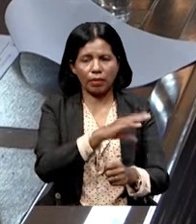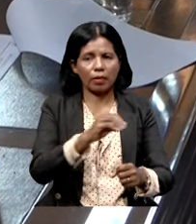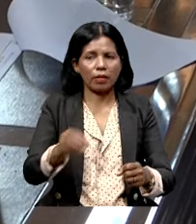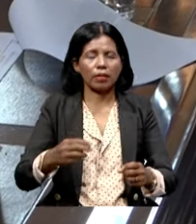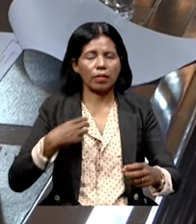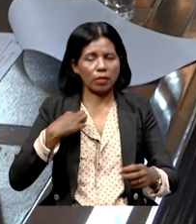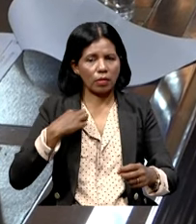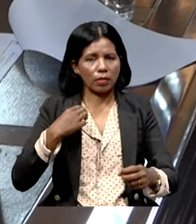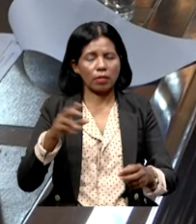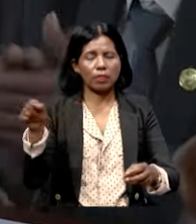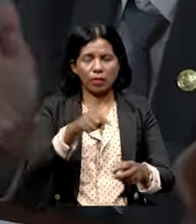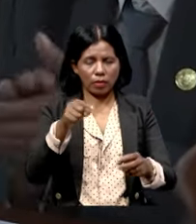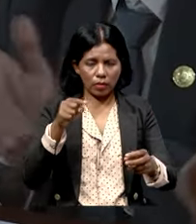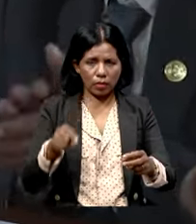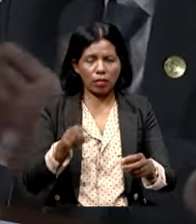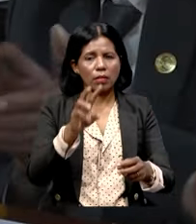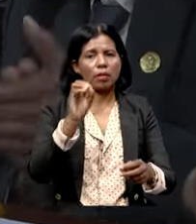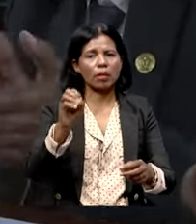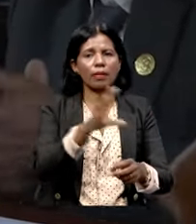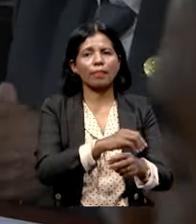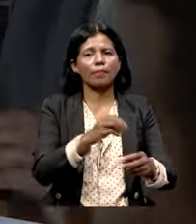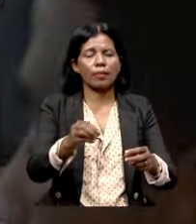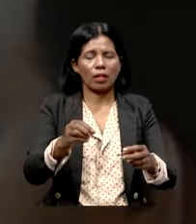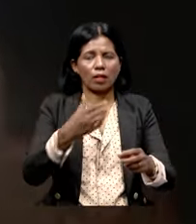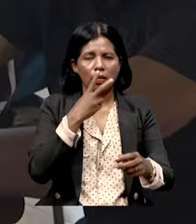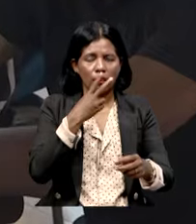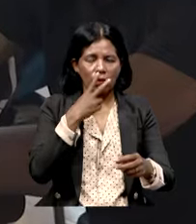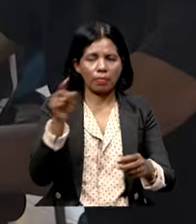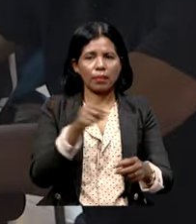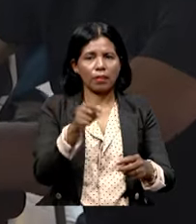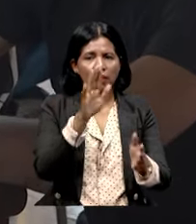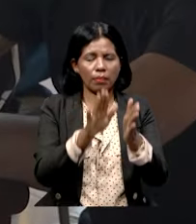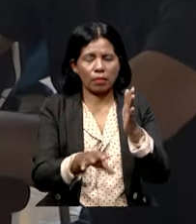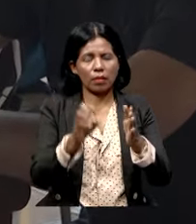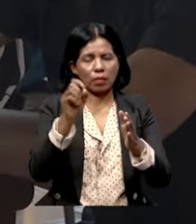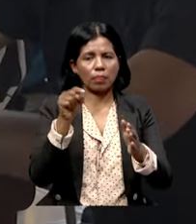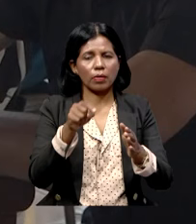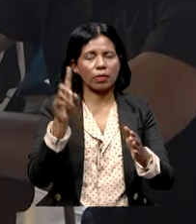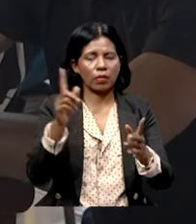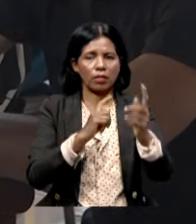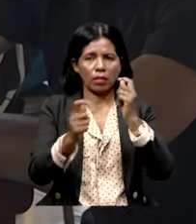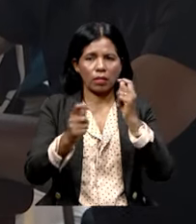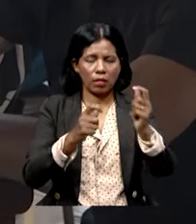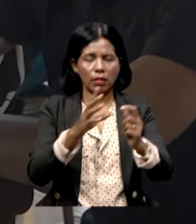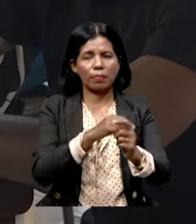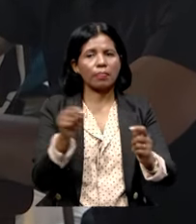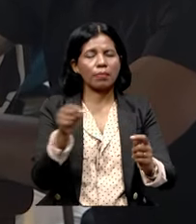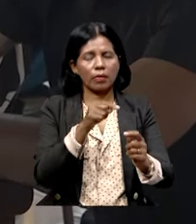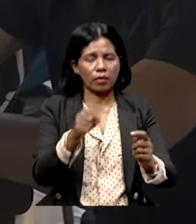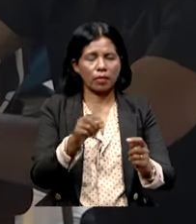por cento menos 0.2, alcohol no tabaco por cento menos 0.1, transporte por cento